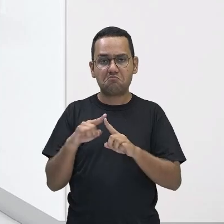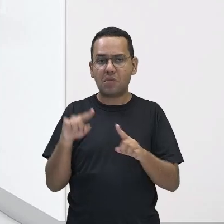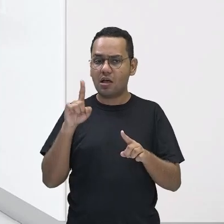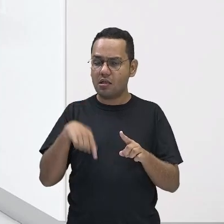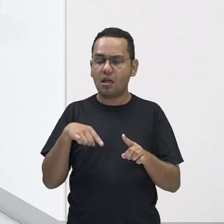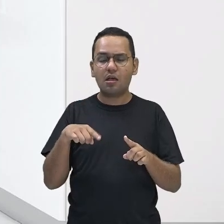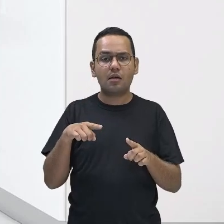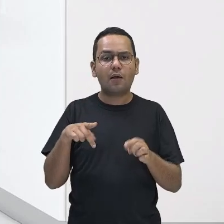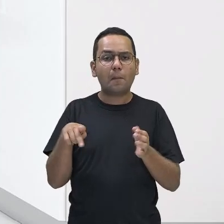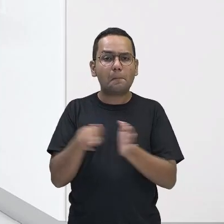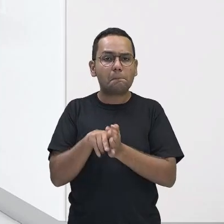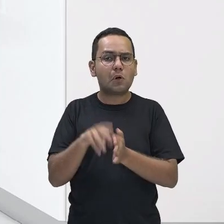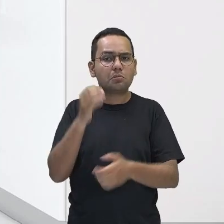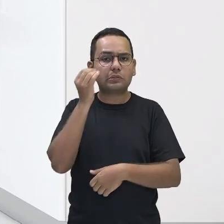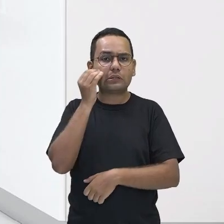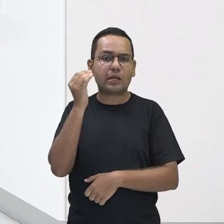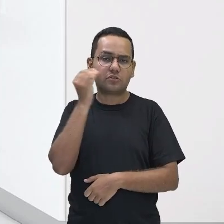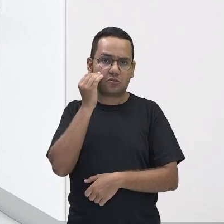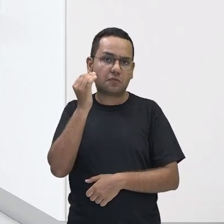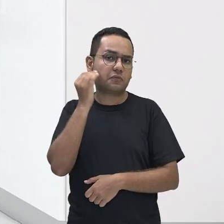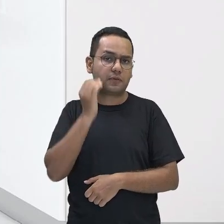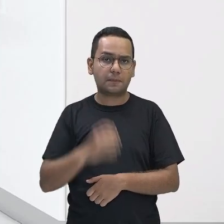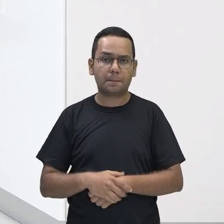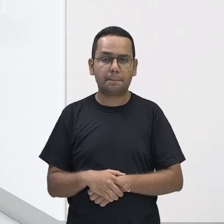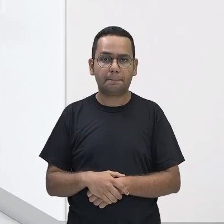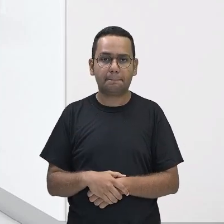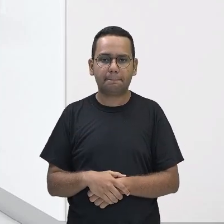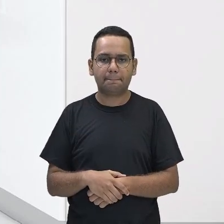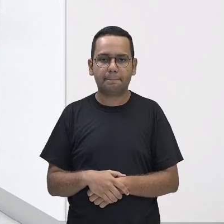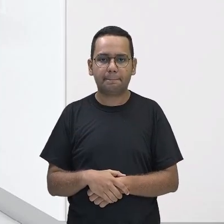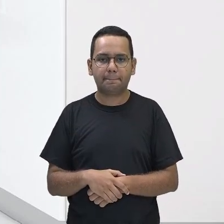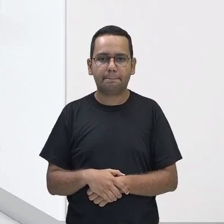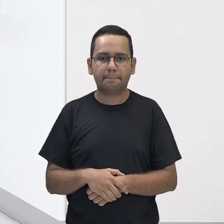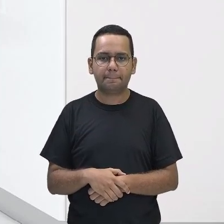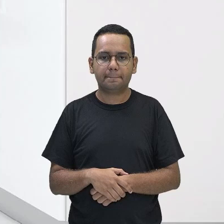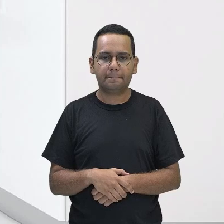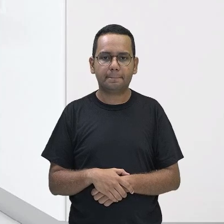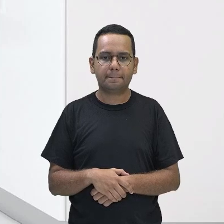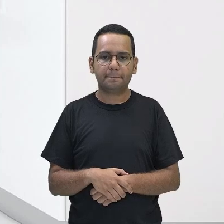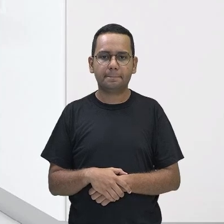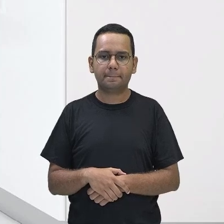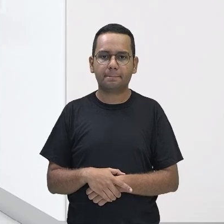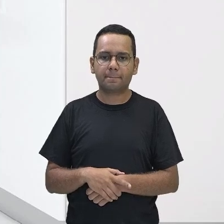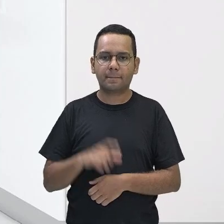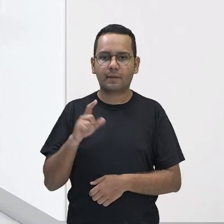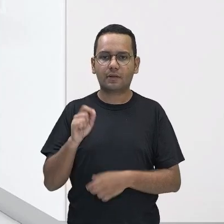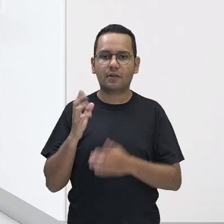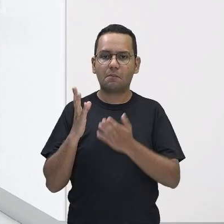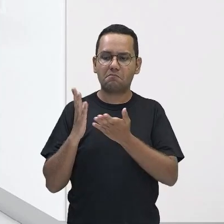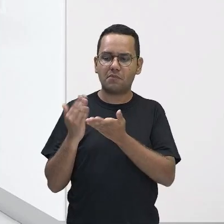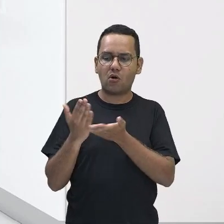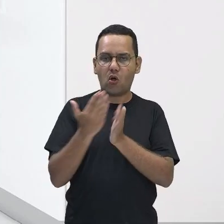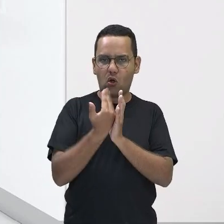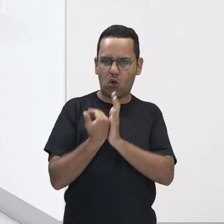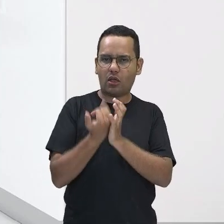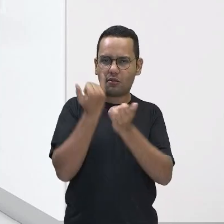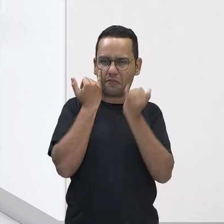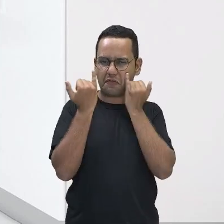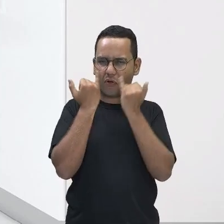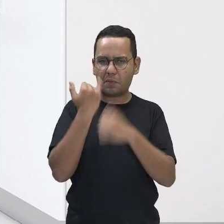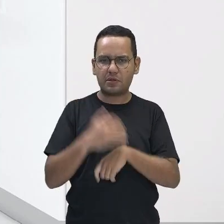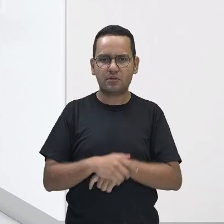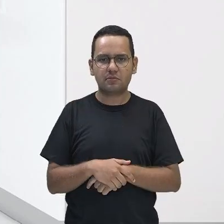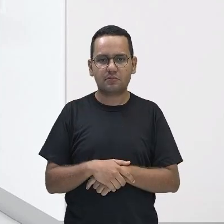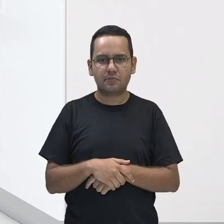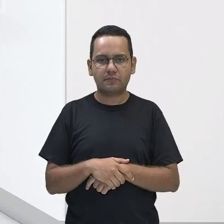de experimentação, ele é ali uma coleta de dados que só que você, quem sabe, nem tem